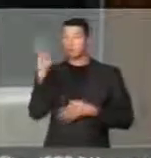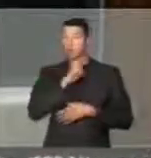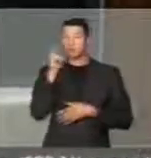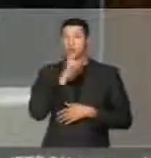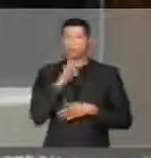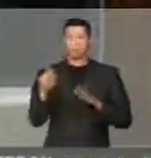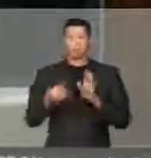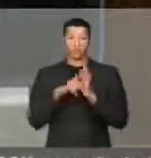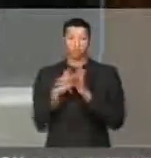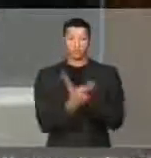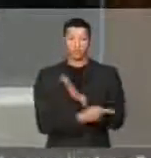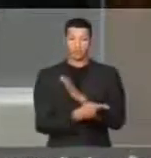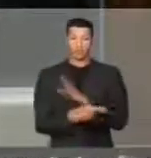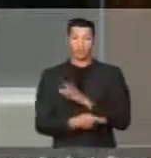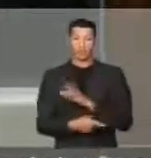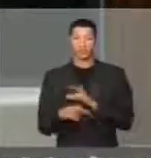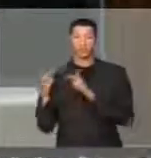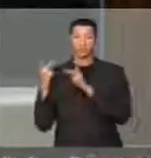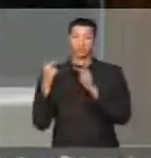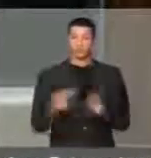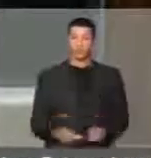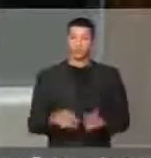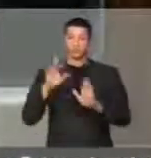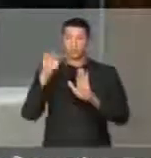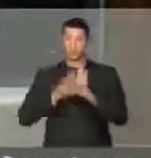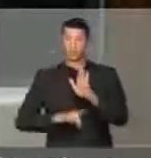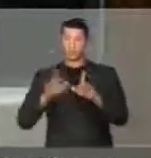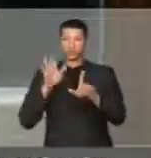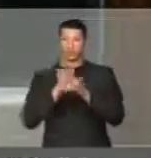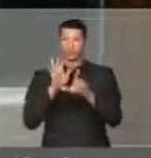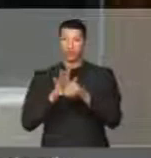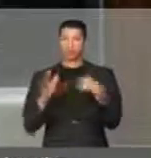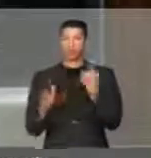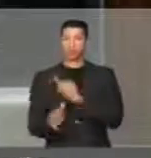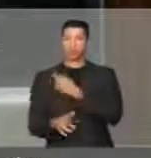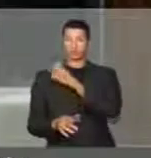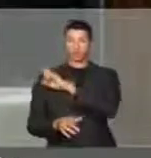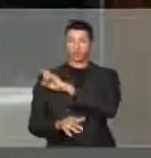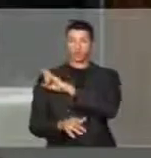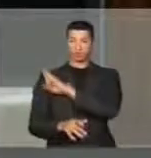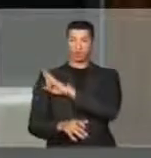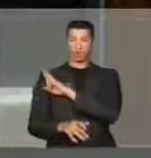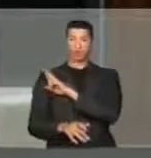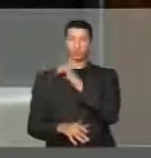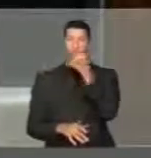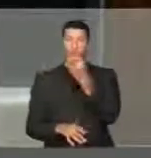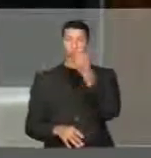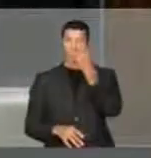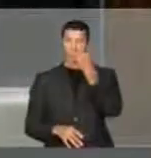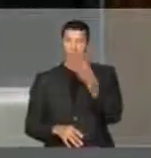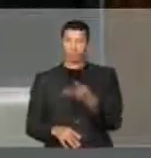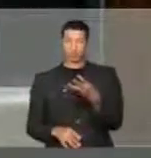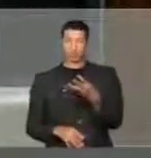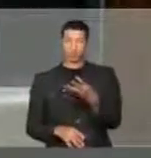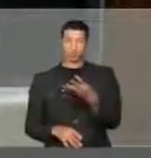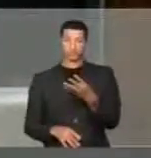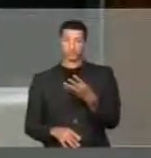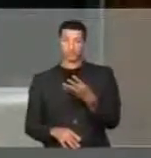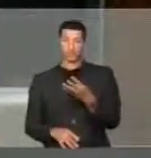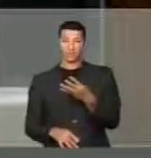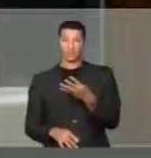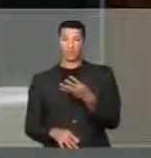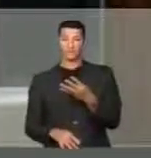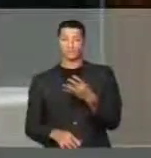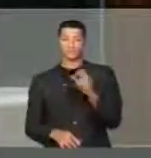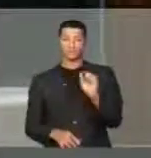urgência de um projeto de decreto legislativo de nossa autoria, o 234,